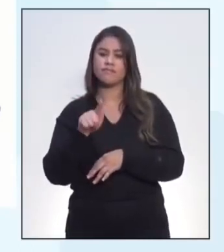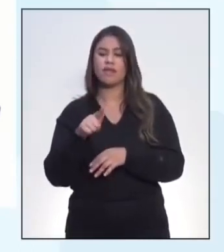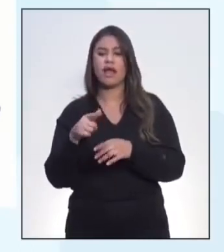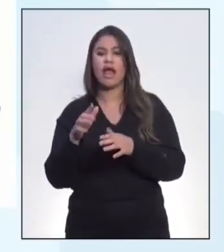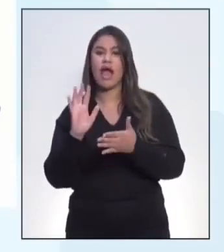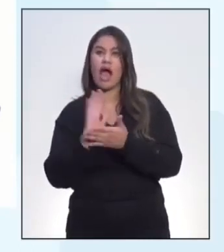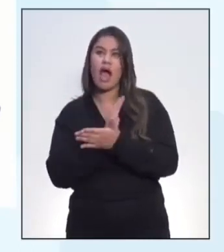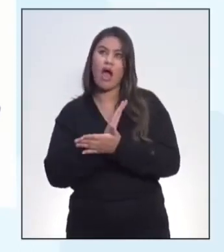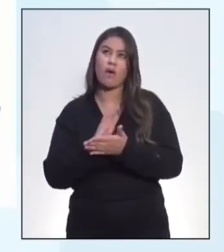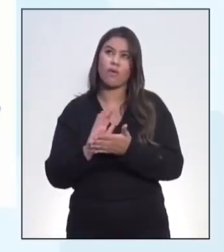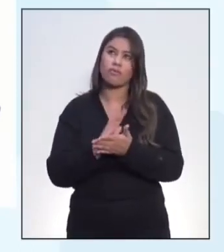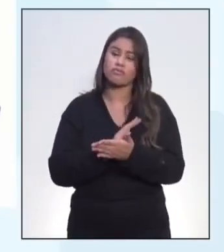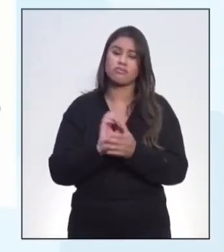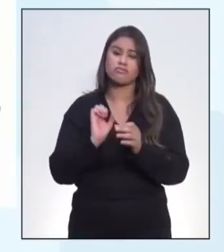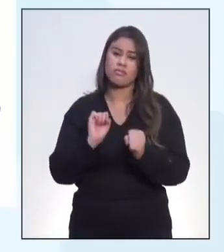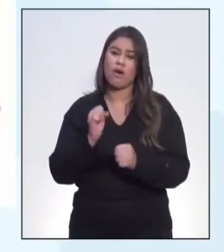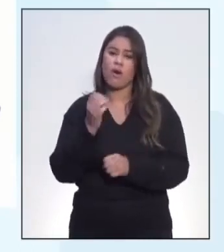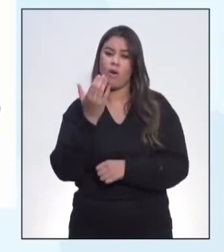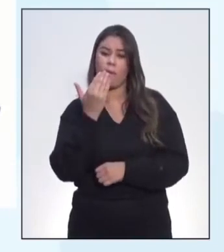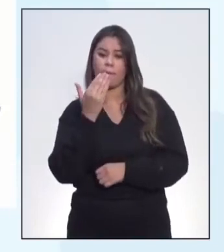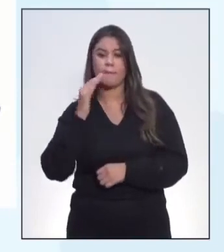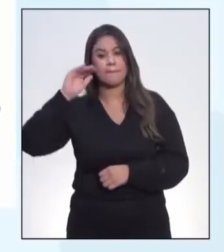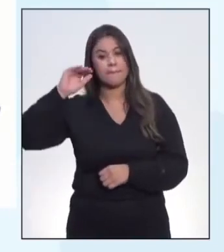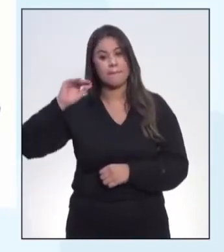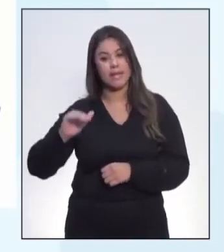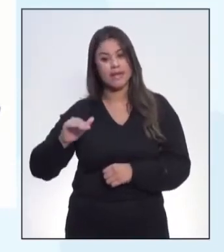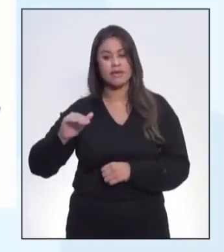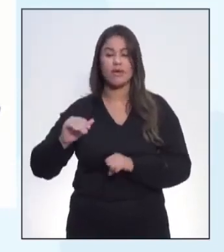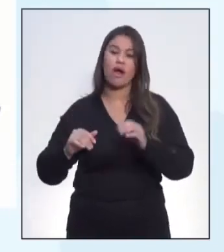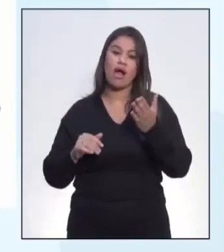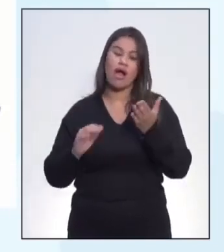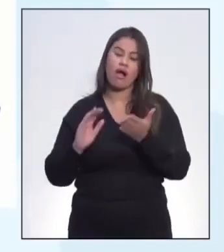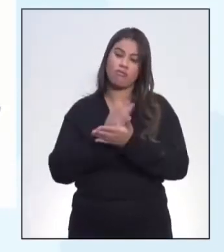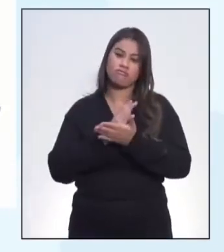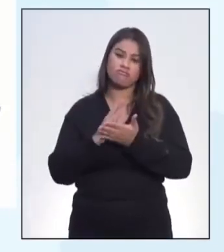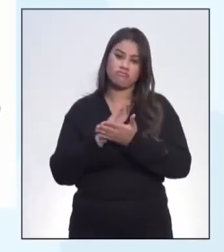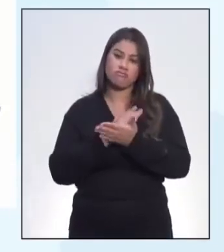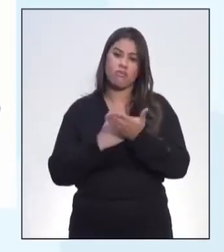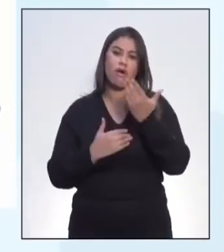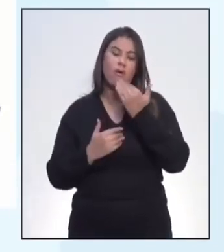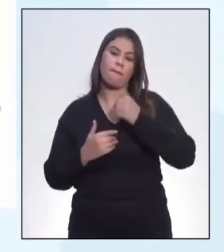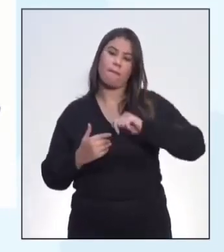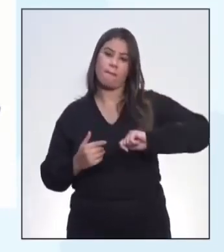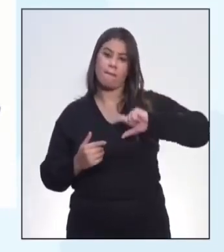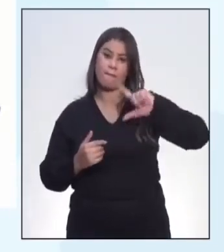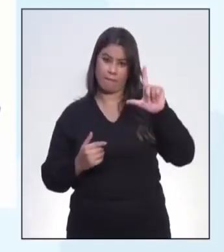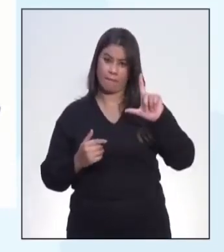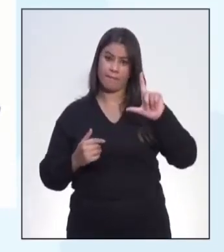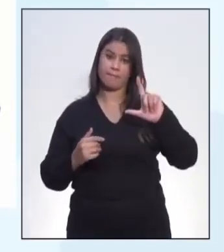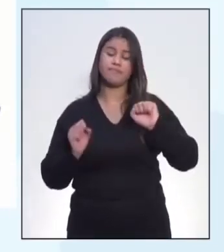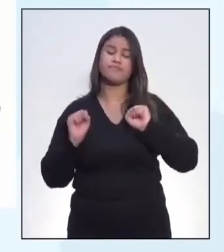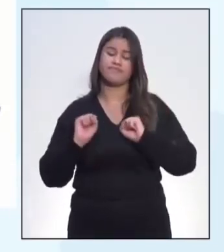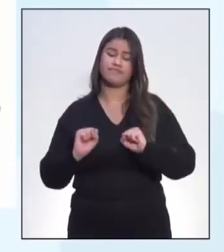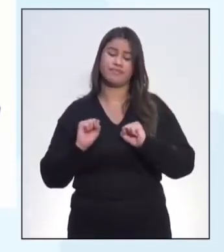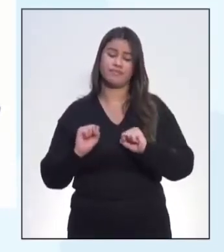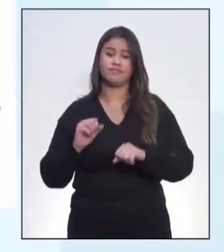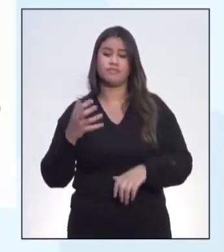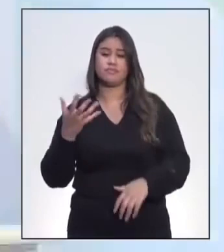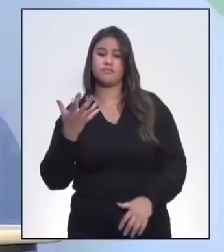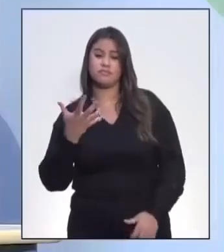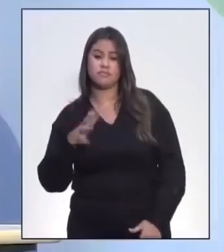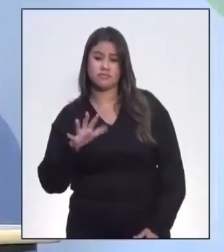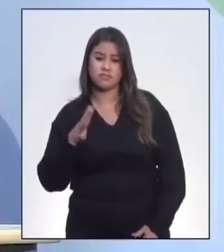é média, alguns podem até ter consumido uma quantidade maior, sim, correto? Mas, mais ou